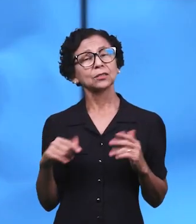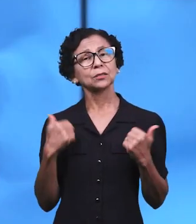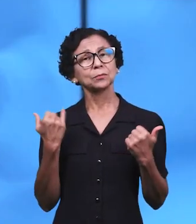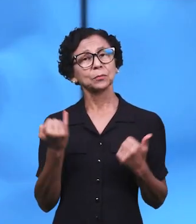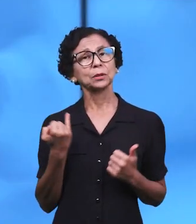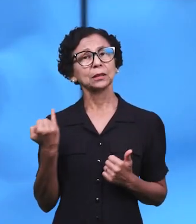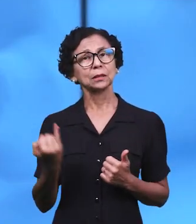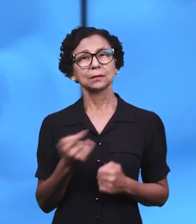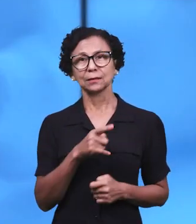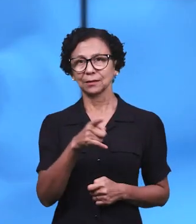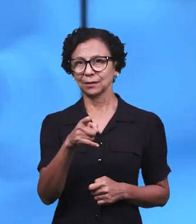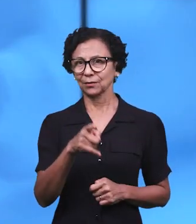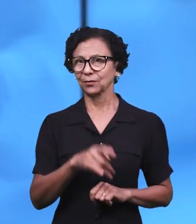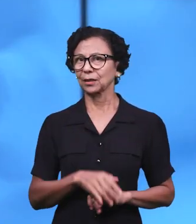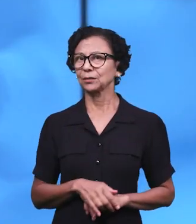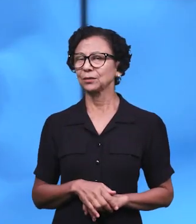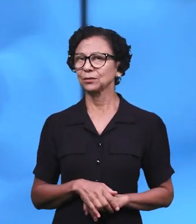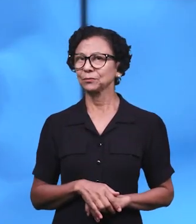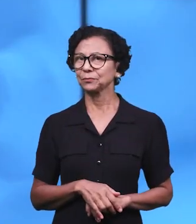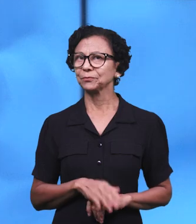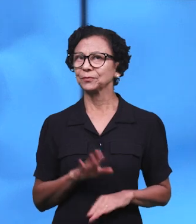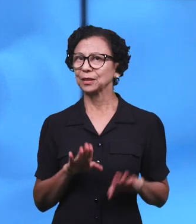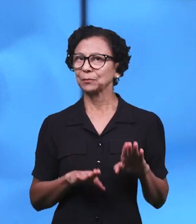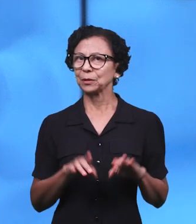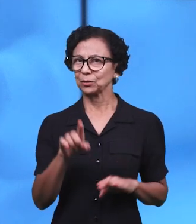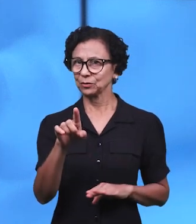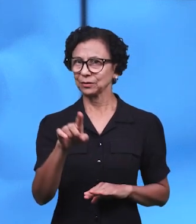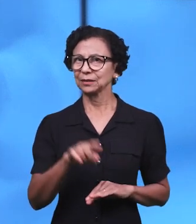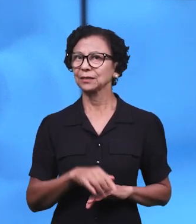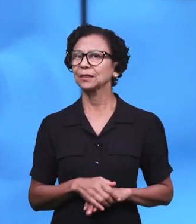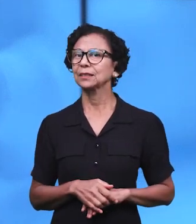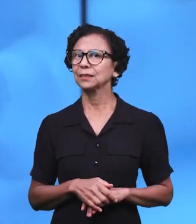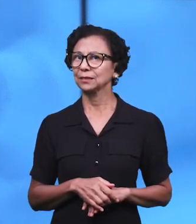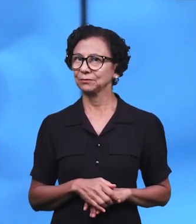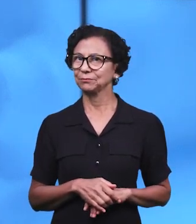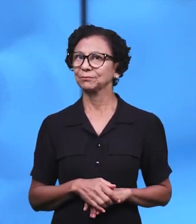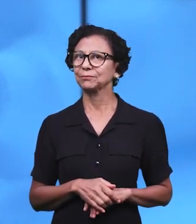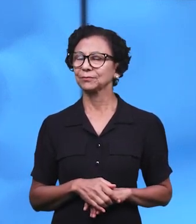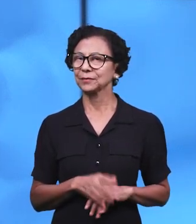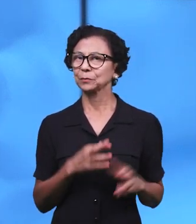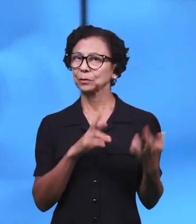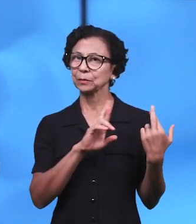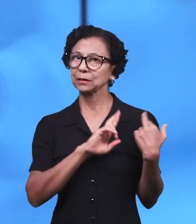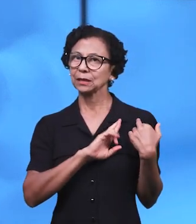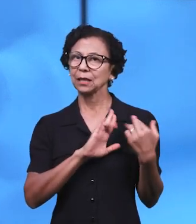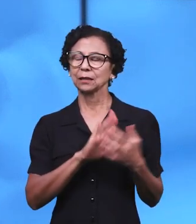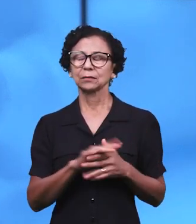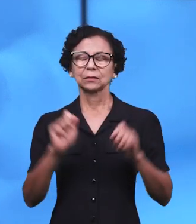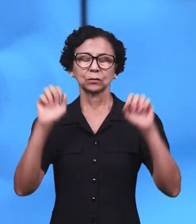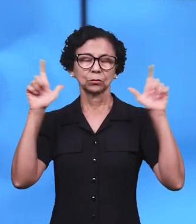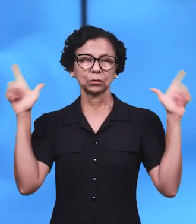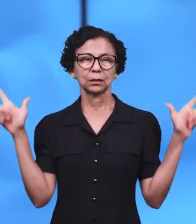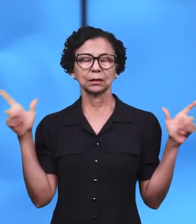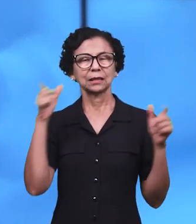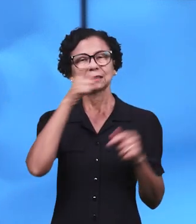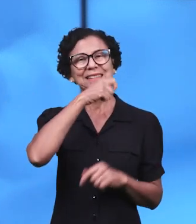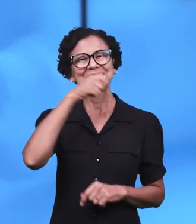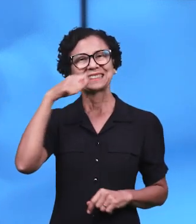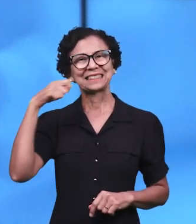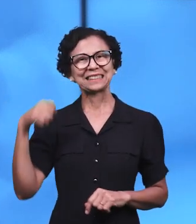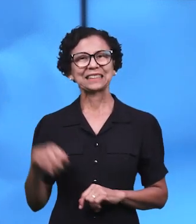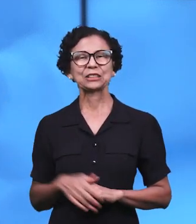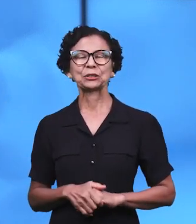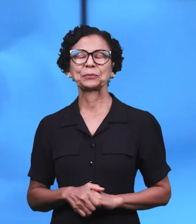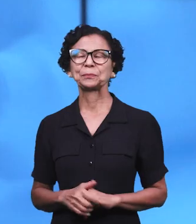os procedimentos estéticos dependem também da sua parte, né? Coisas simples, como acordar, escovar o dente e manter